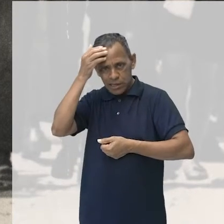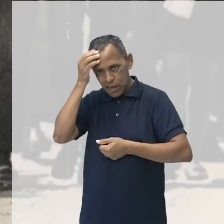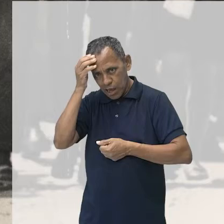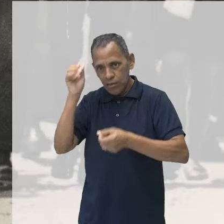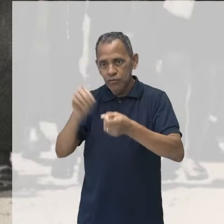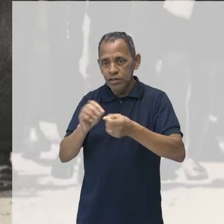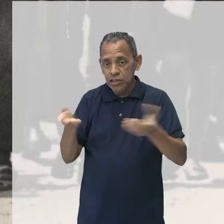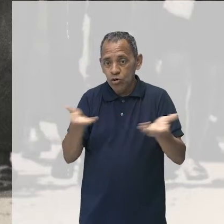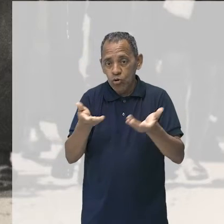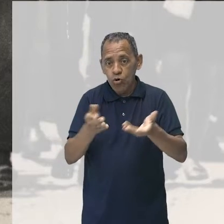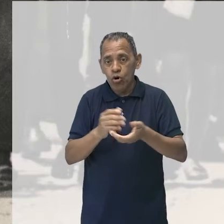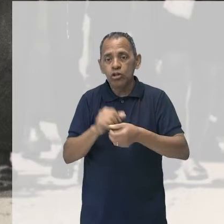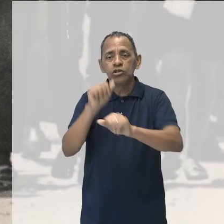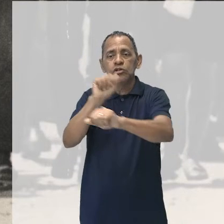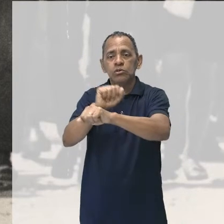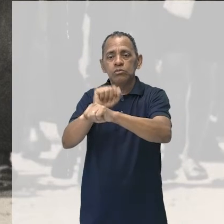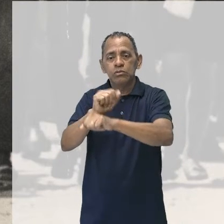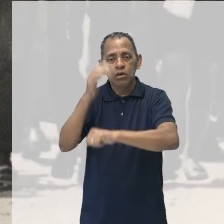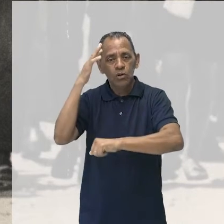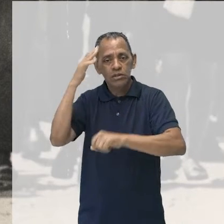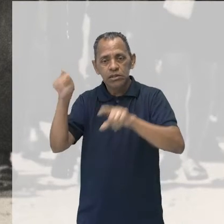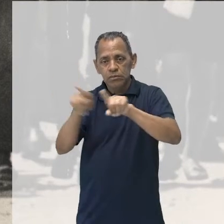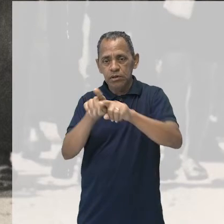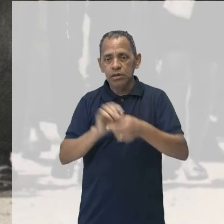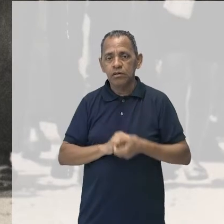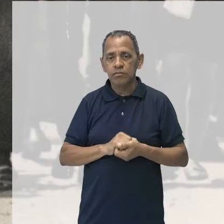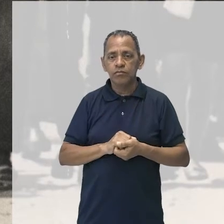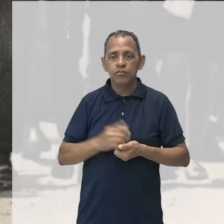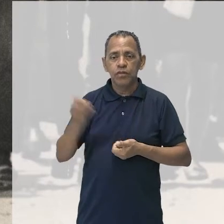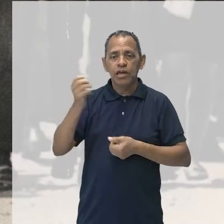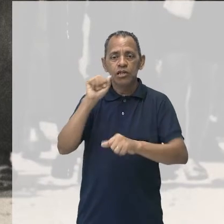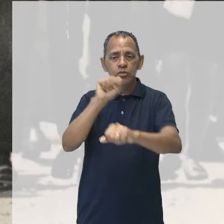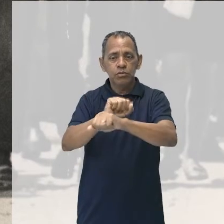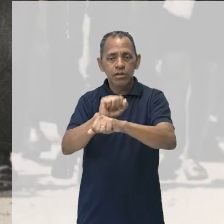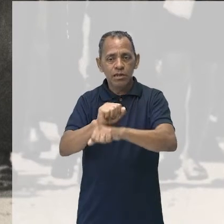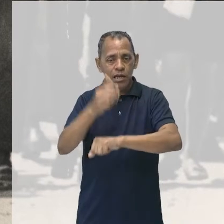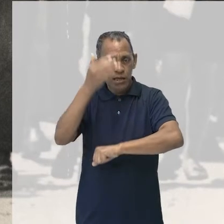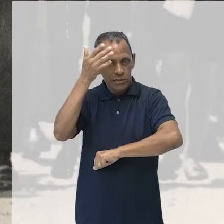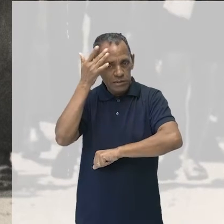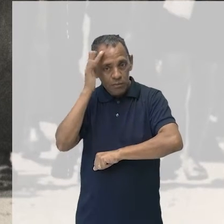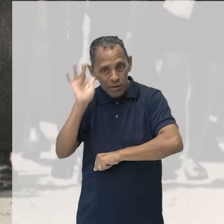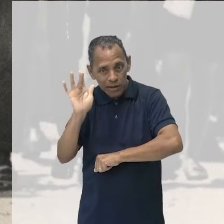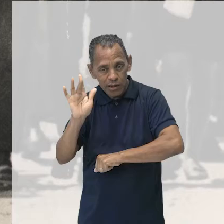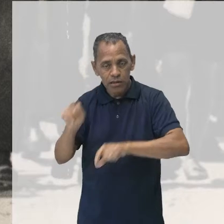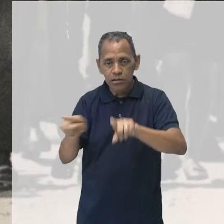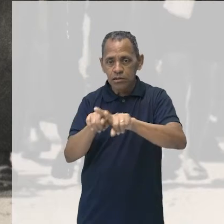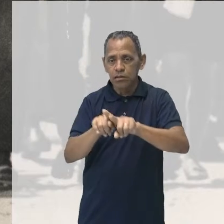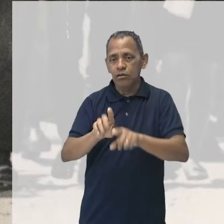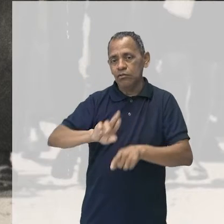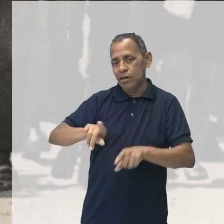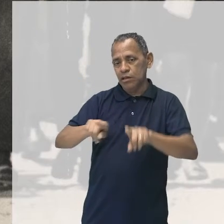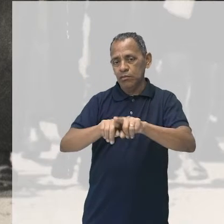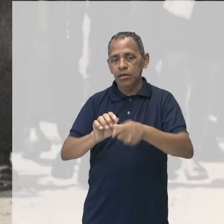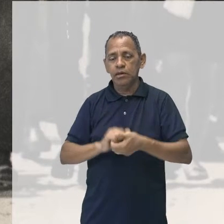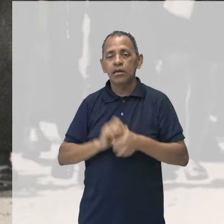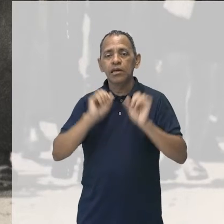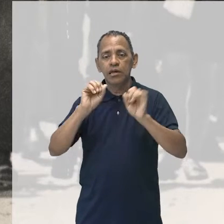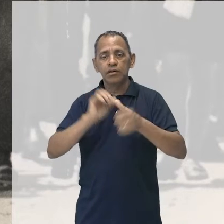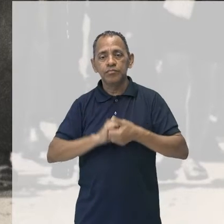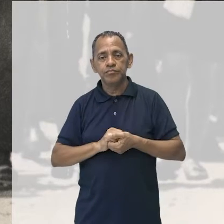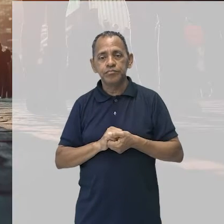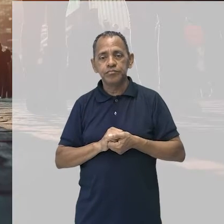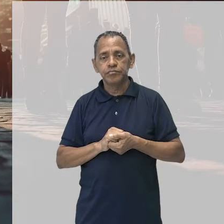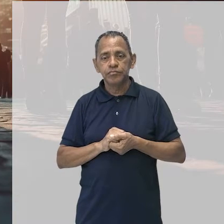acontecer. Bem, vamos embora, que esperar não é saber. Quem sabe faz a hora, não espera